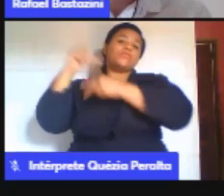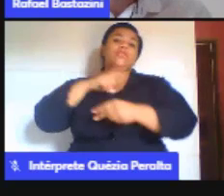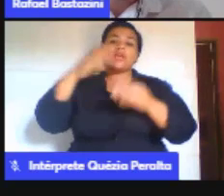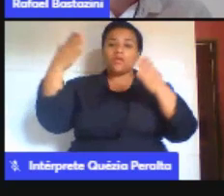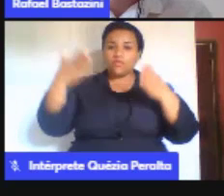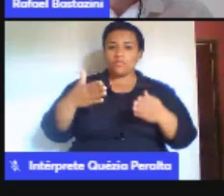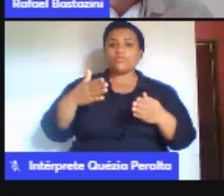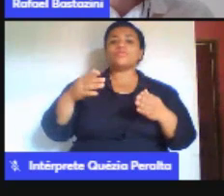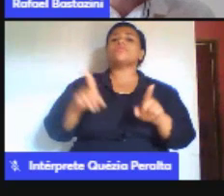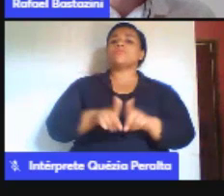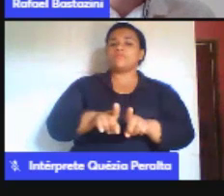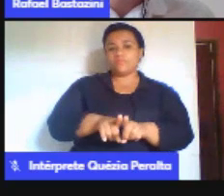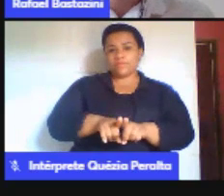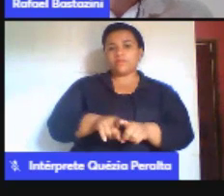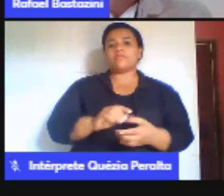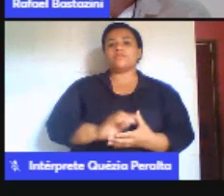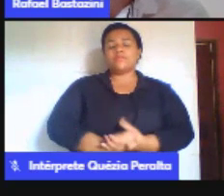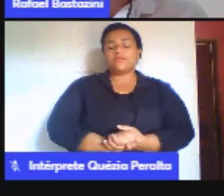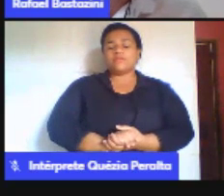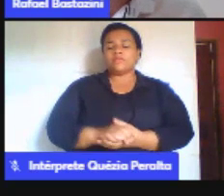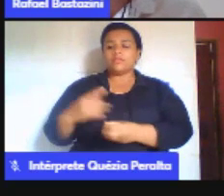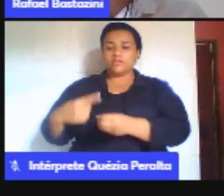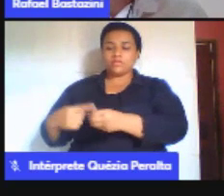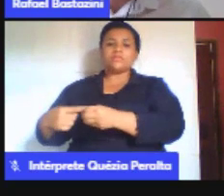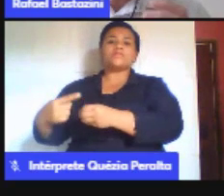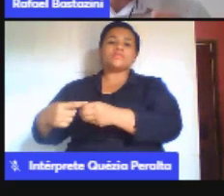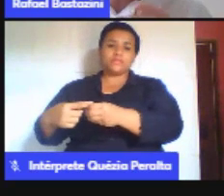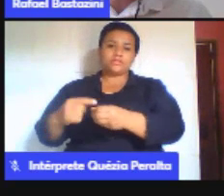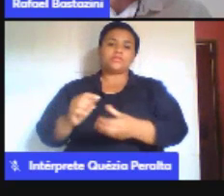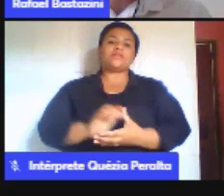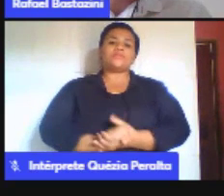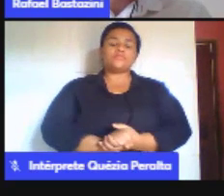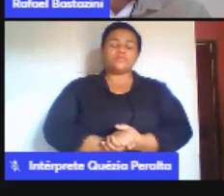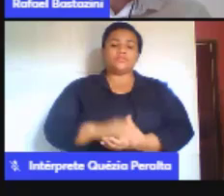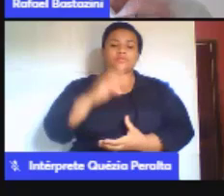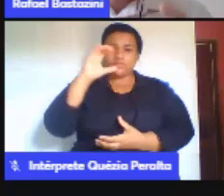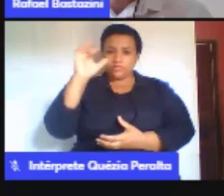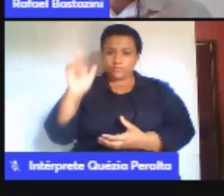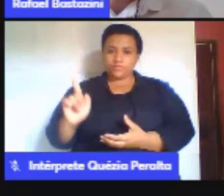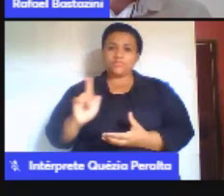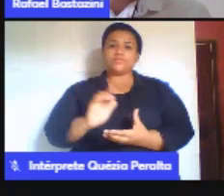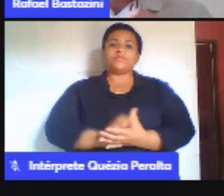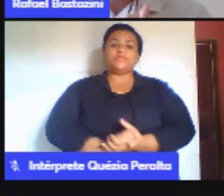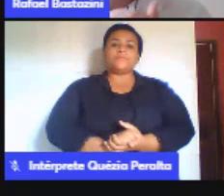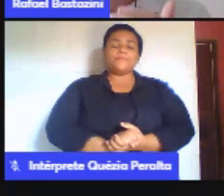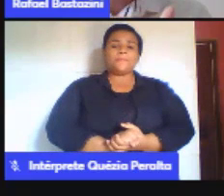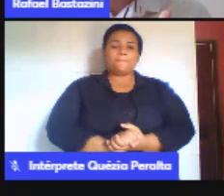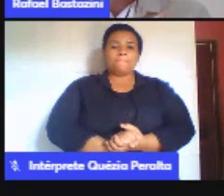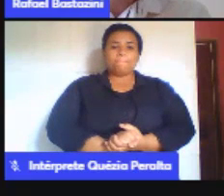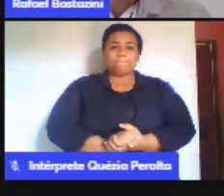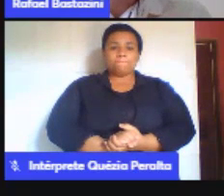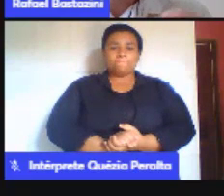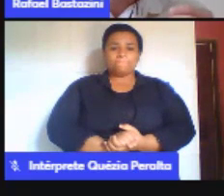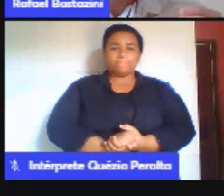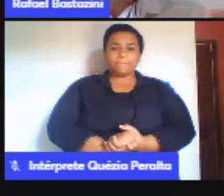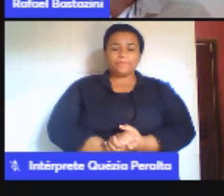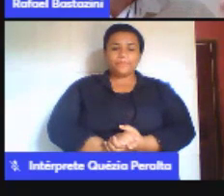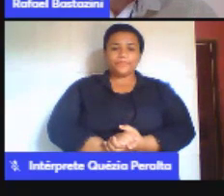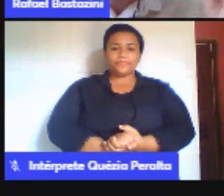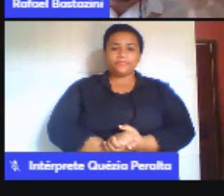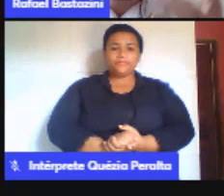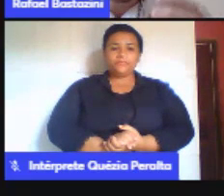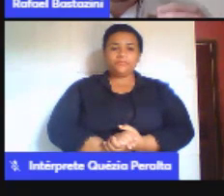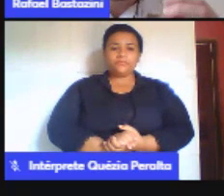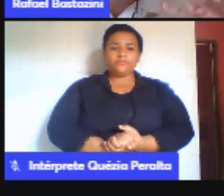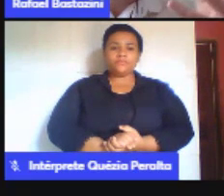país naquele momento e da nossa cidade, consequentemente. E também por fim, nessa interpretação,